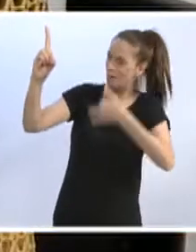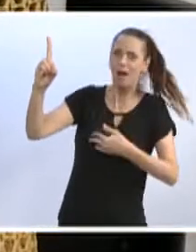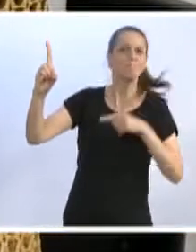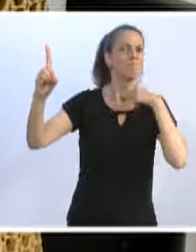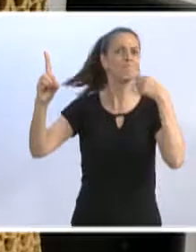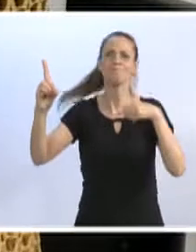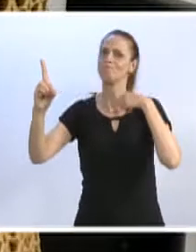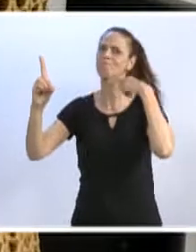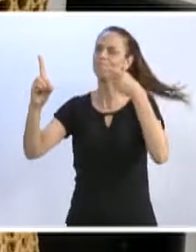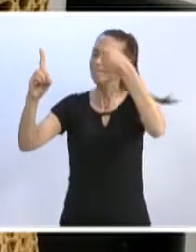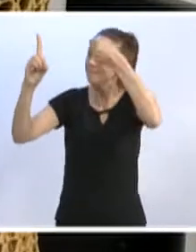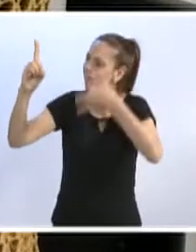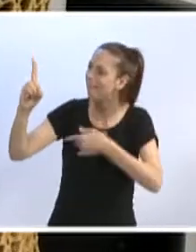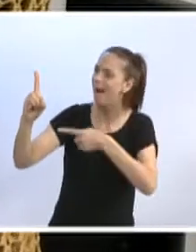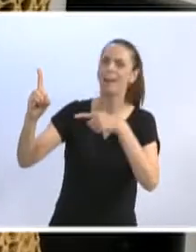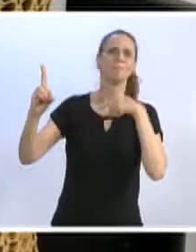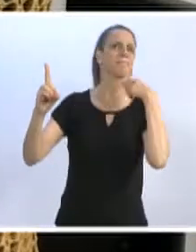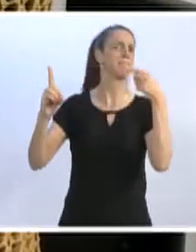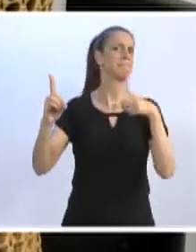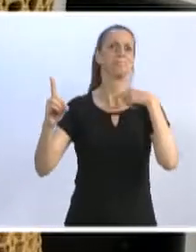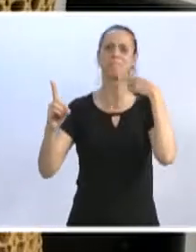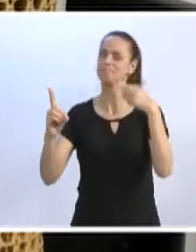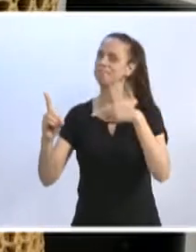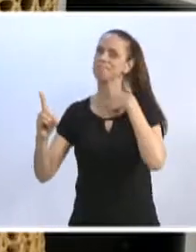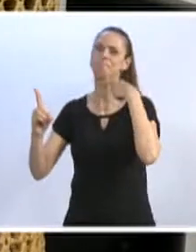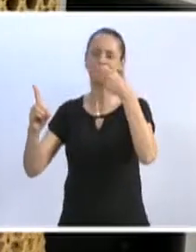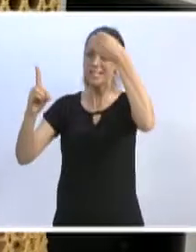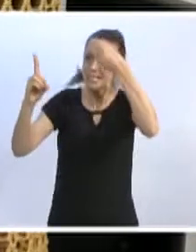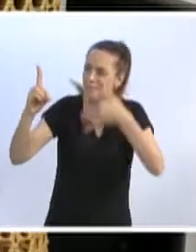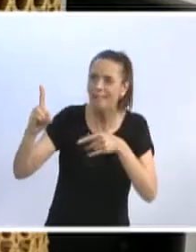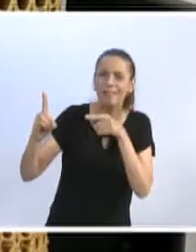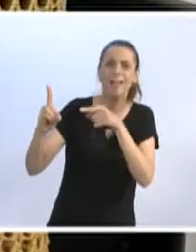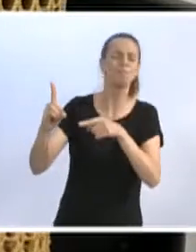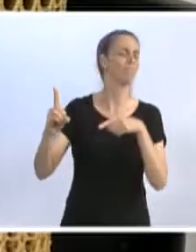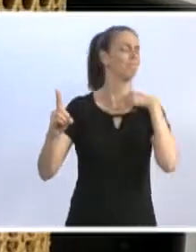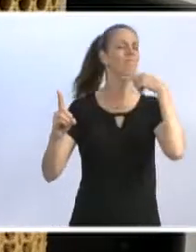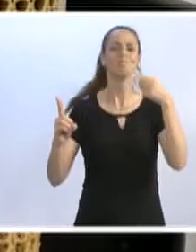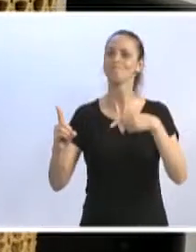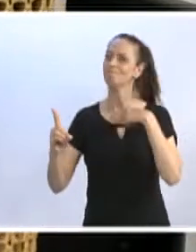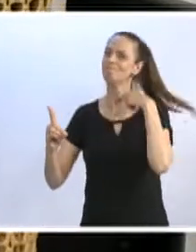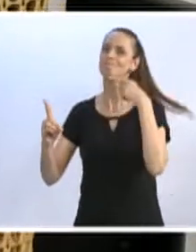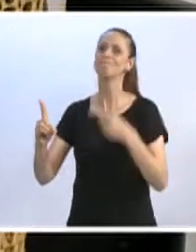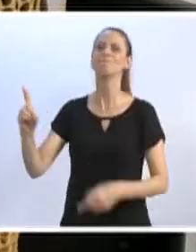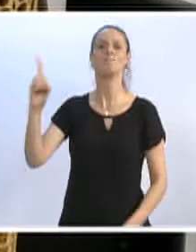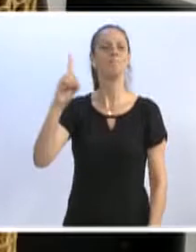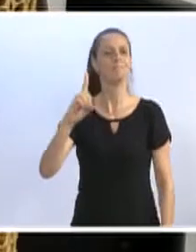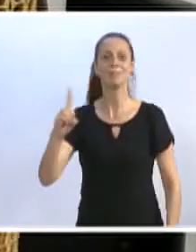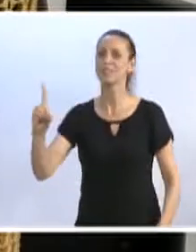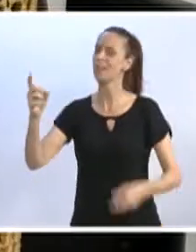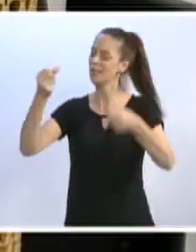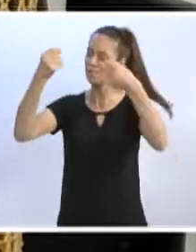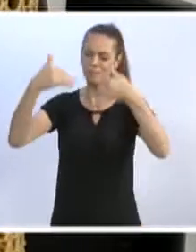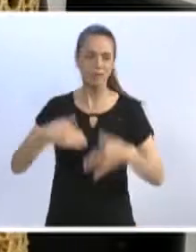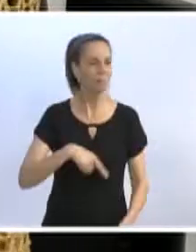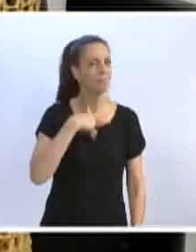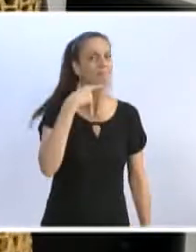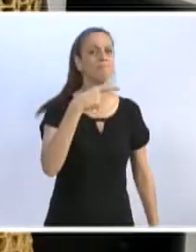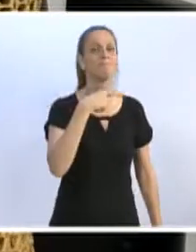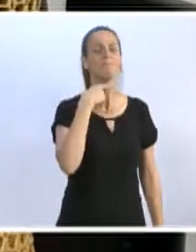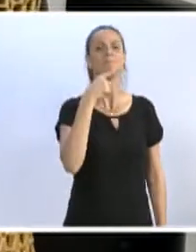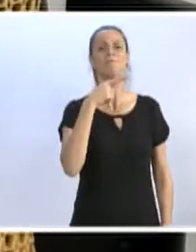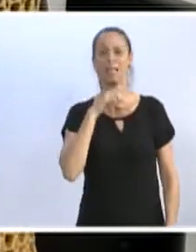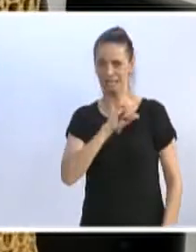explica, ninguém explica Deus, ninguém explica, ninguém explica Deus. E